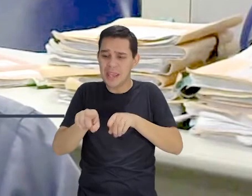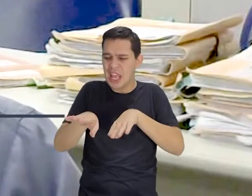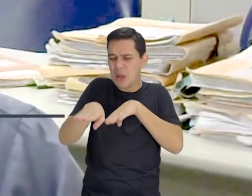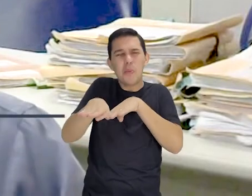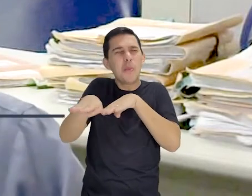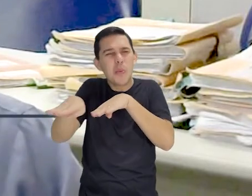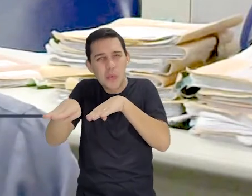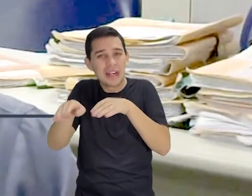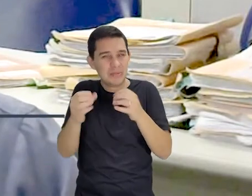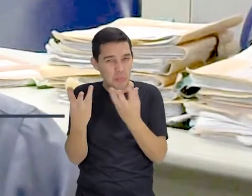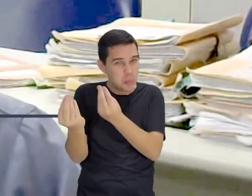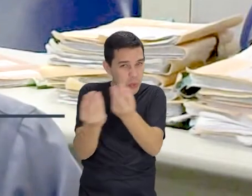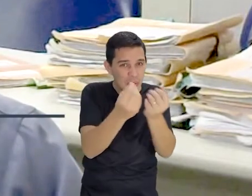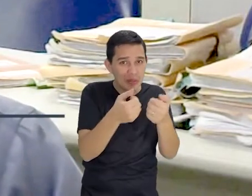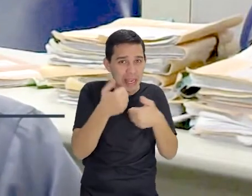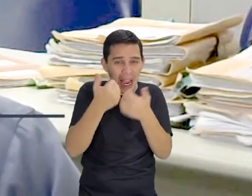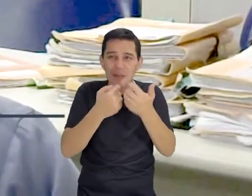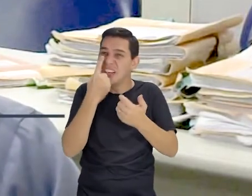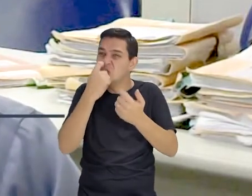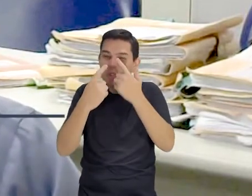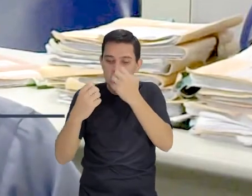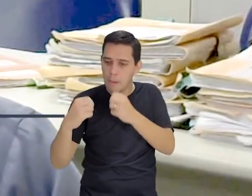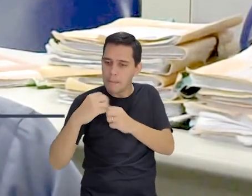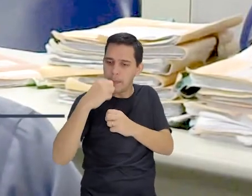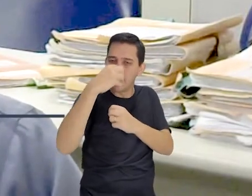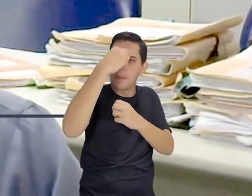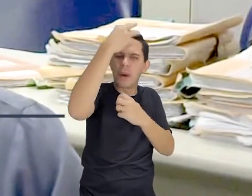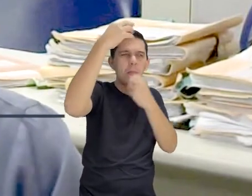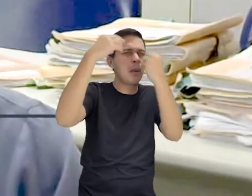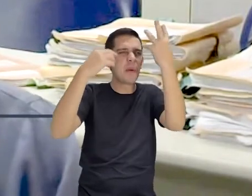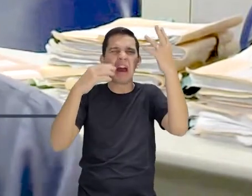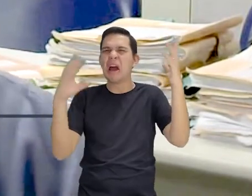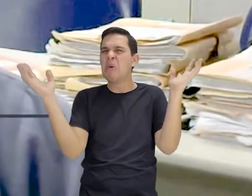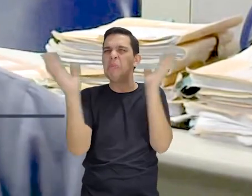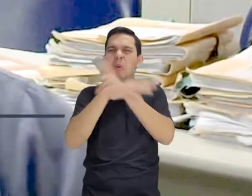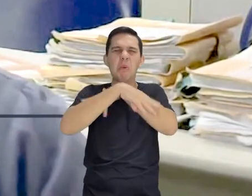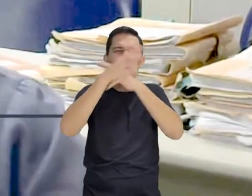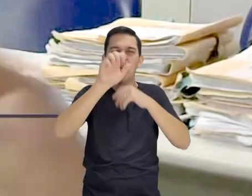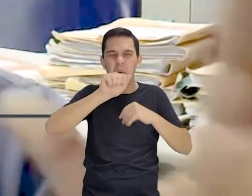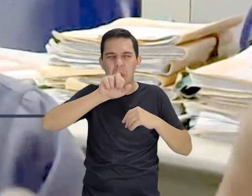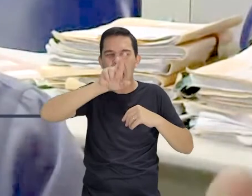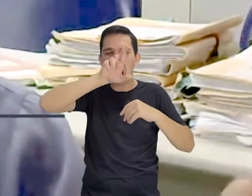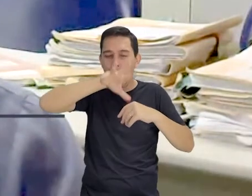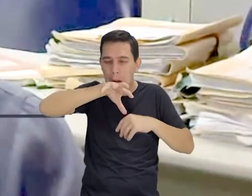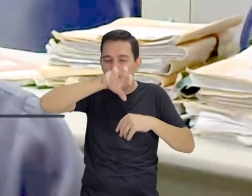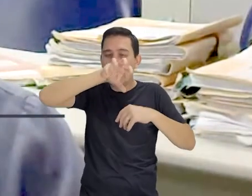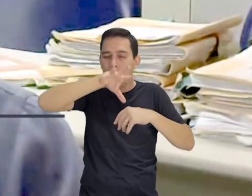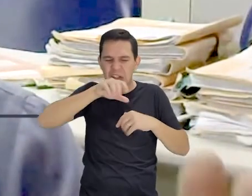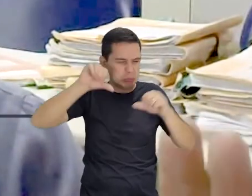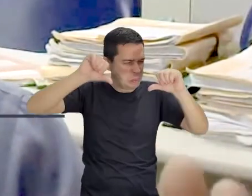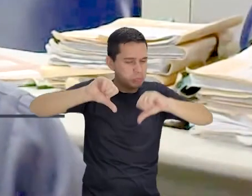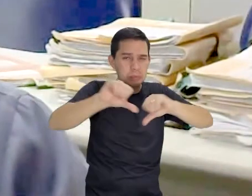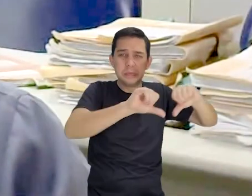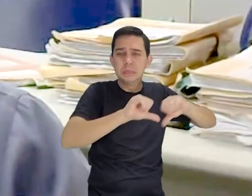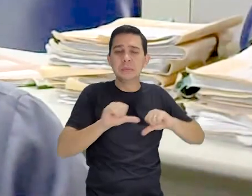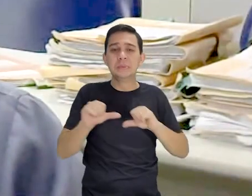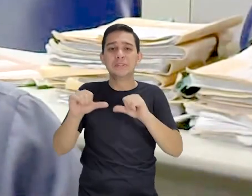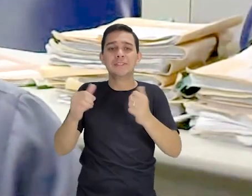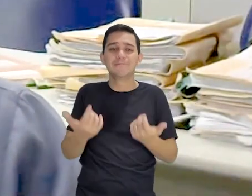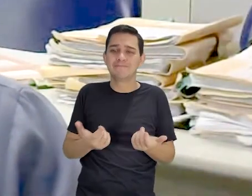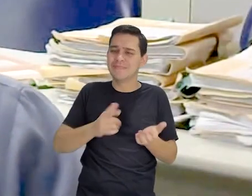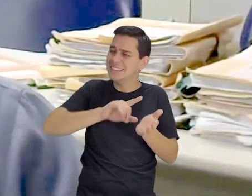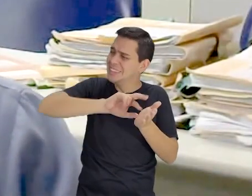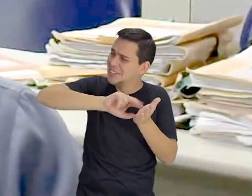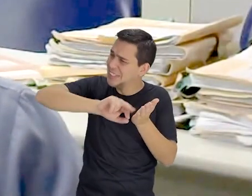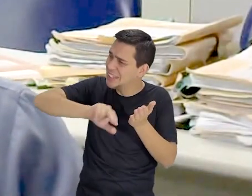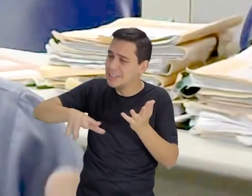de carbono e aumentando a concentração de gases de efeito estufa. Então, nós temos uma série de marcos